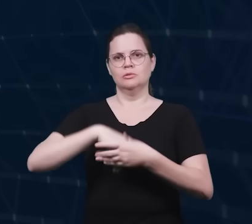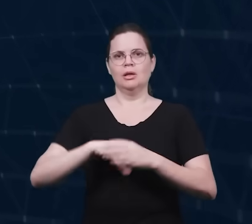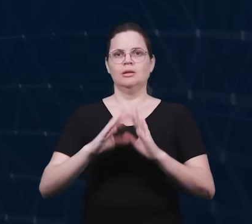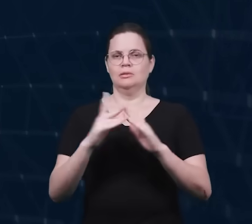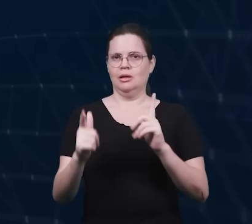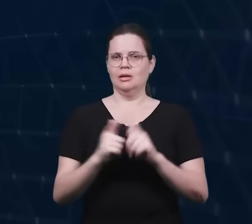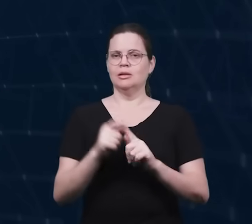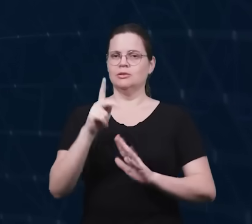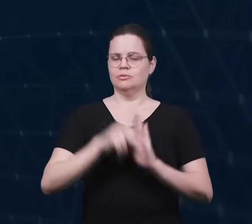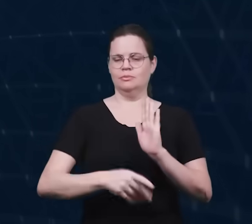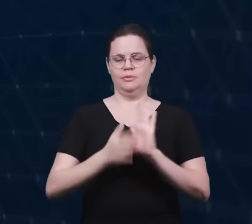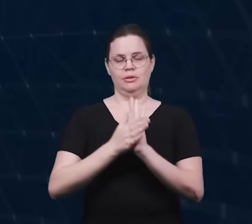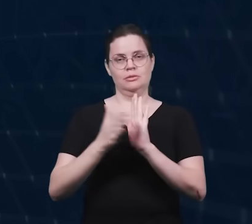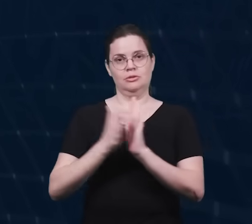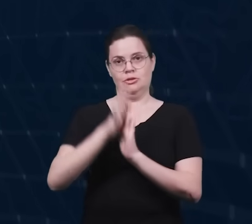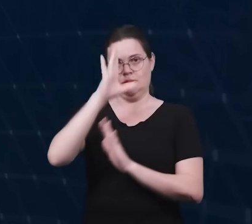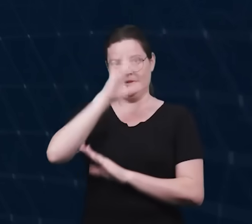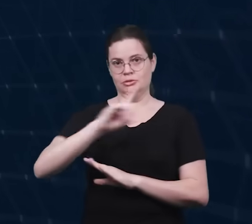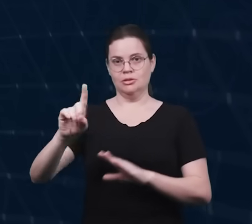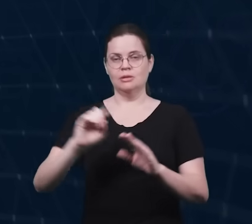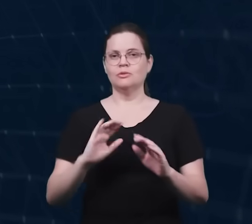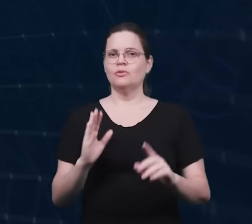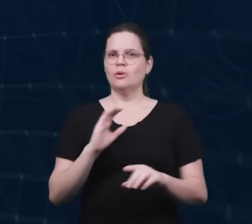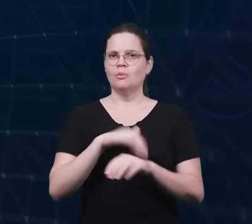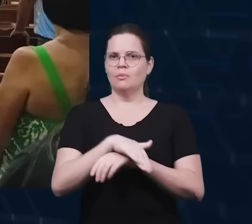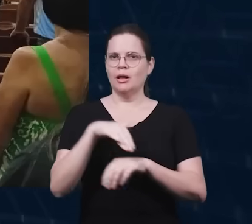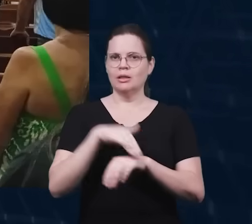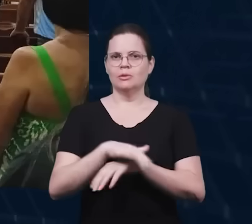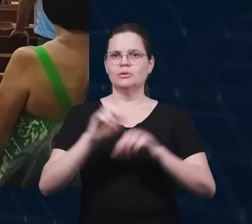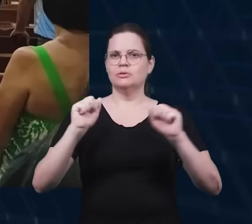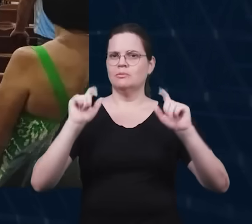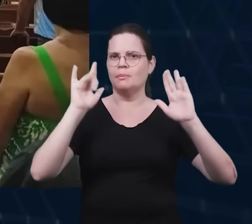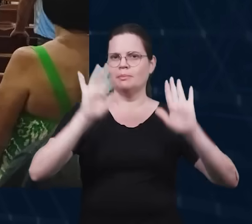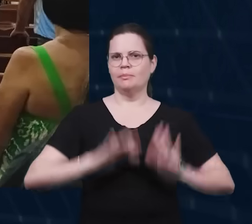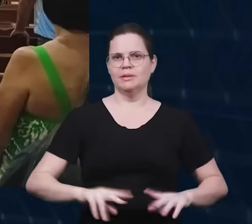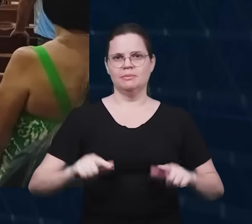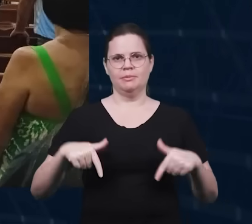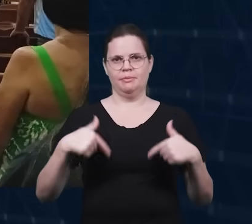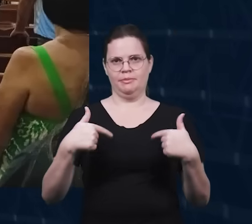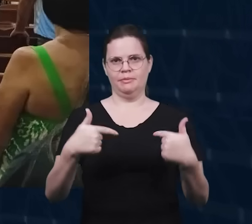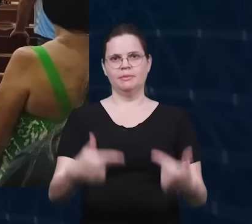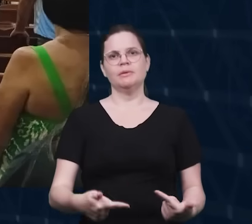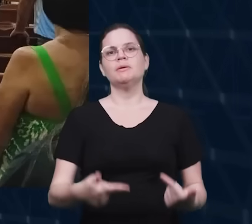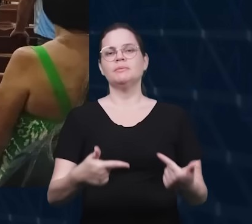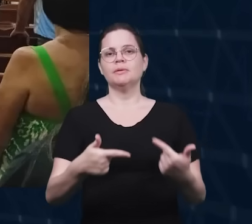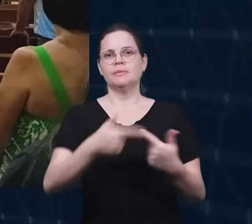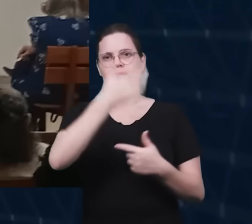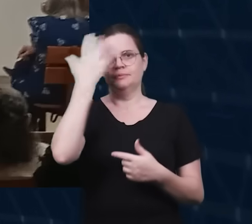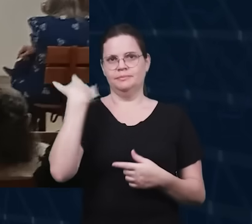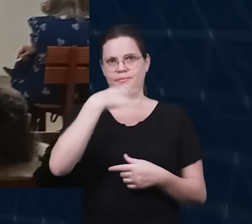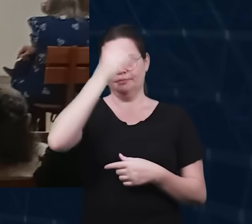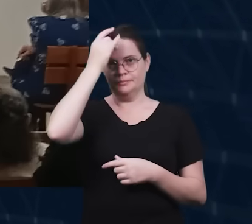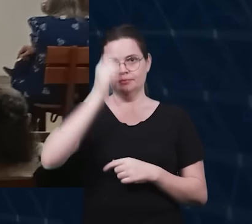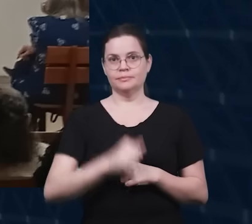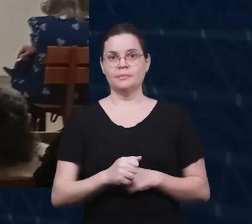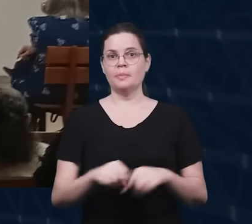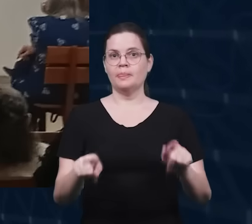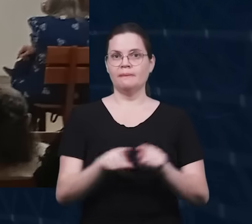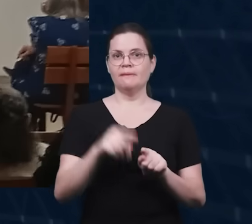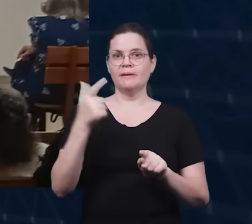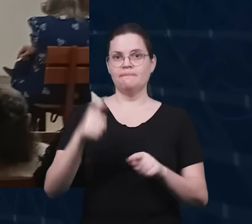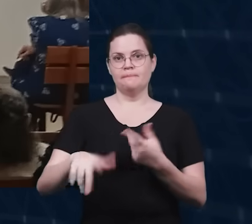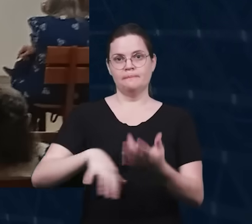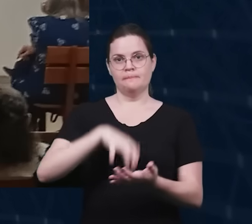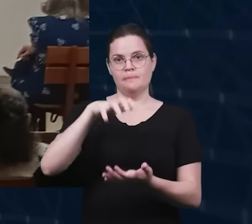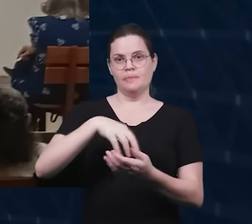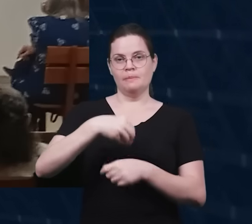Uma noite de grande operação do Espírito Santo. Aconteceu uma retransmissão do culto com o tema A Mente na ICM Estrada